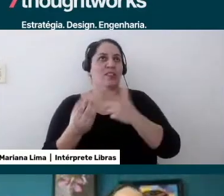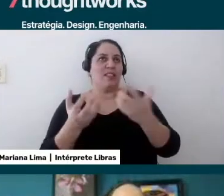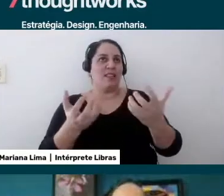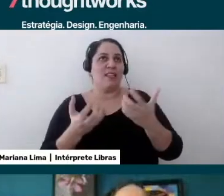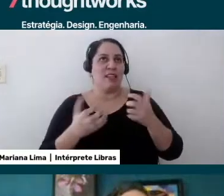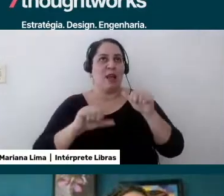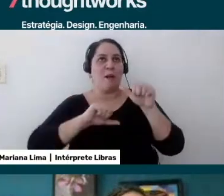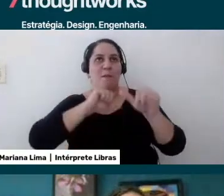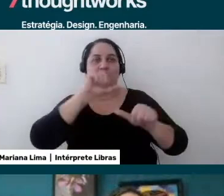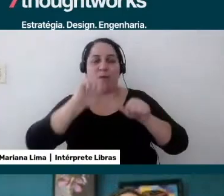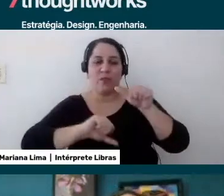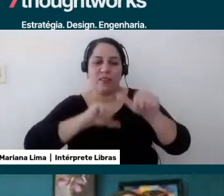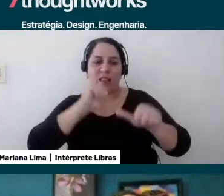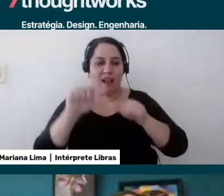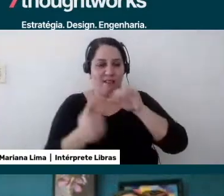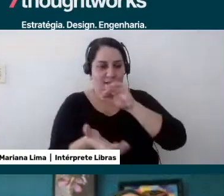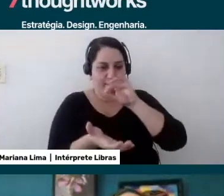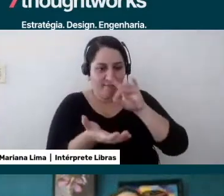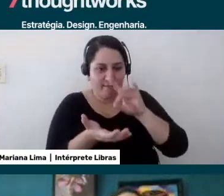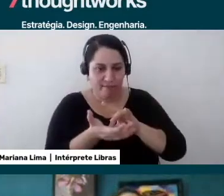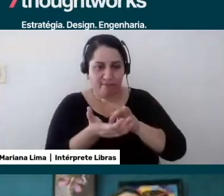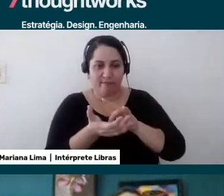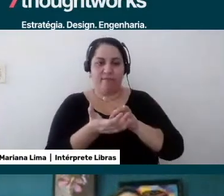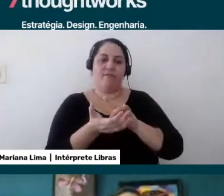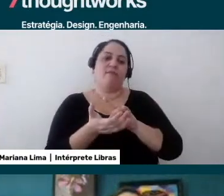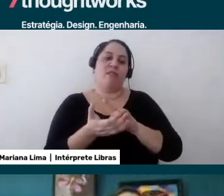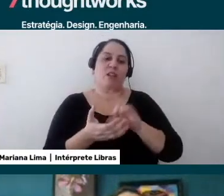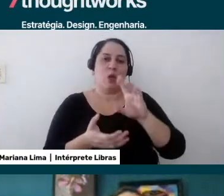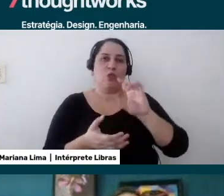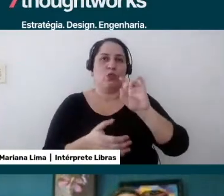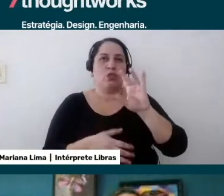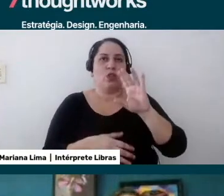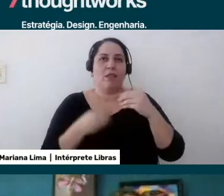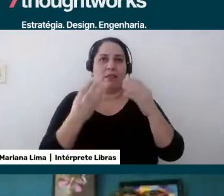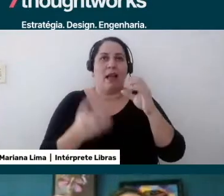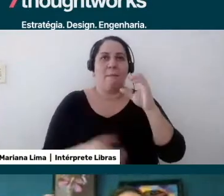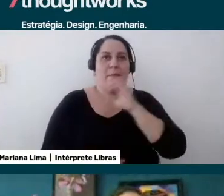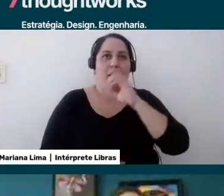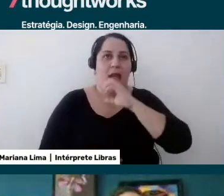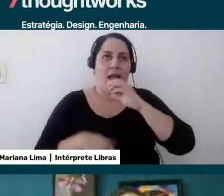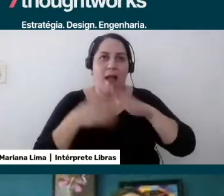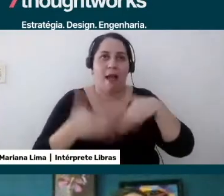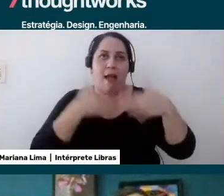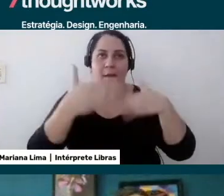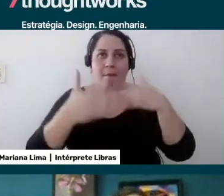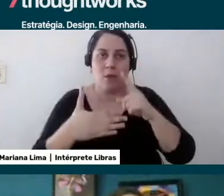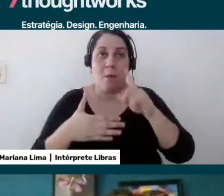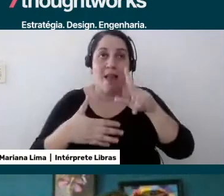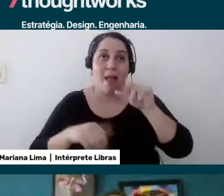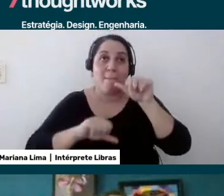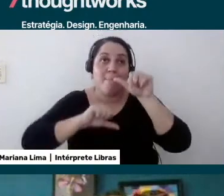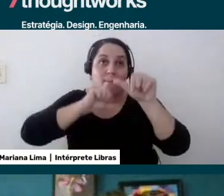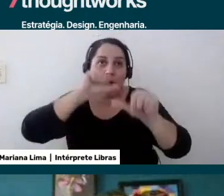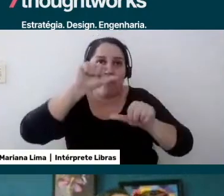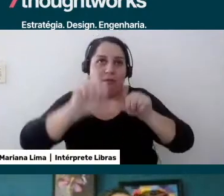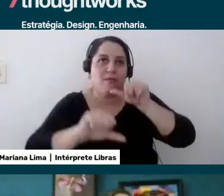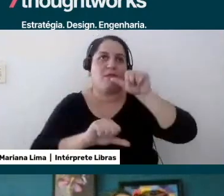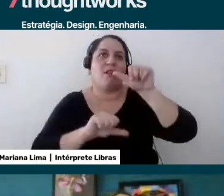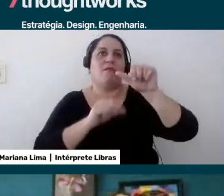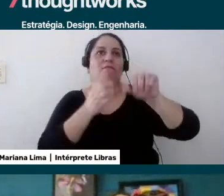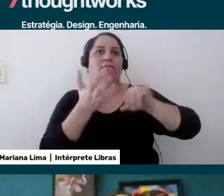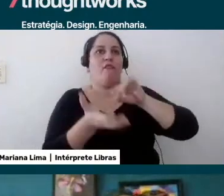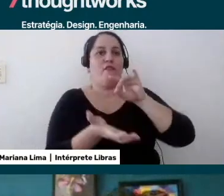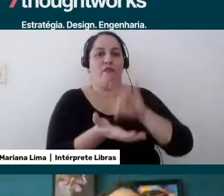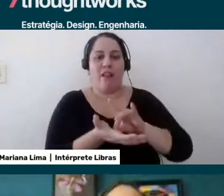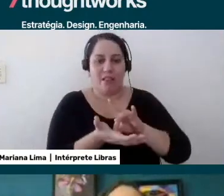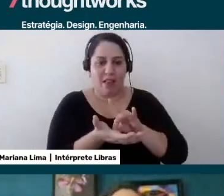na transformação, e não só na aceleração, né? Quando a gente pensa numa transformação real dos nossos